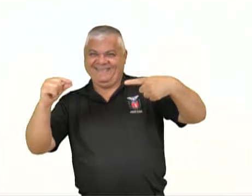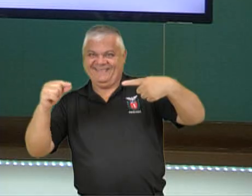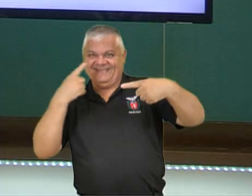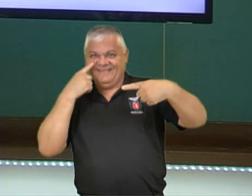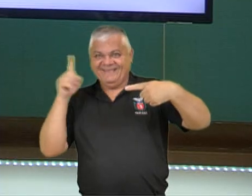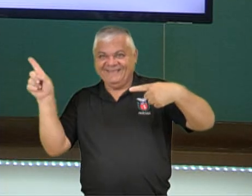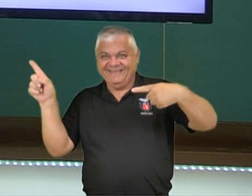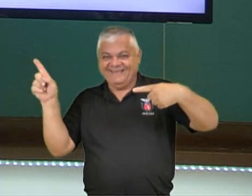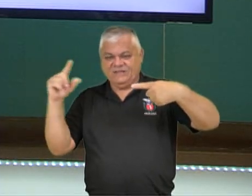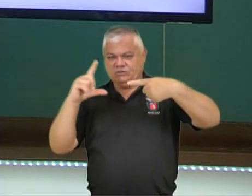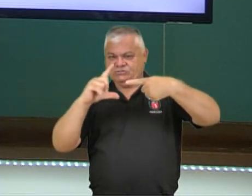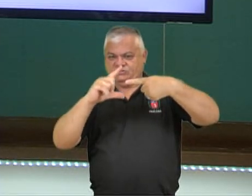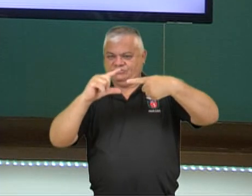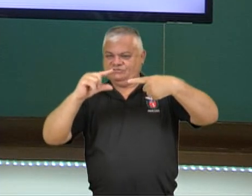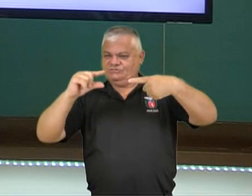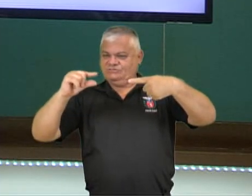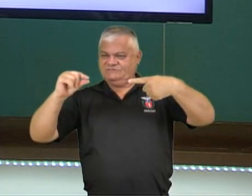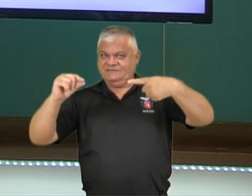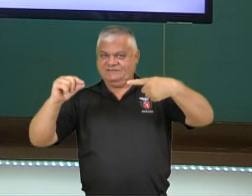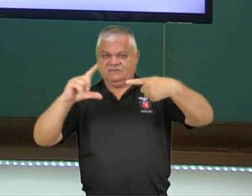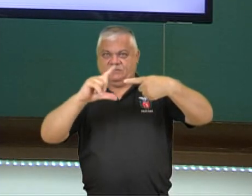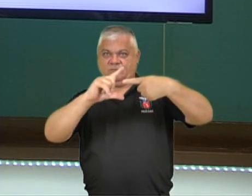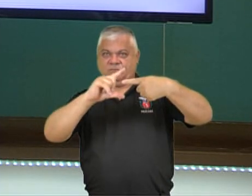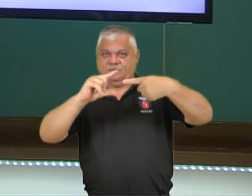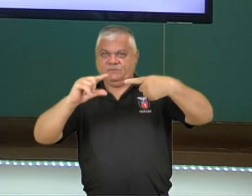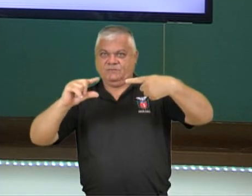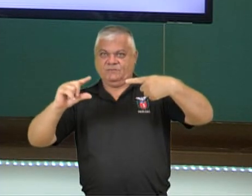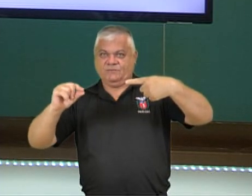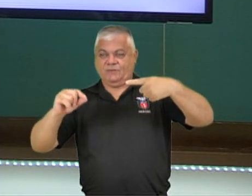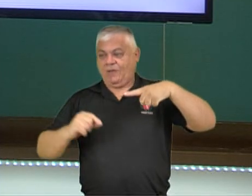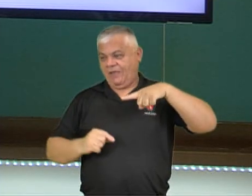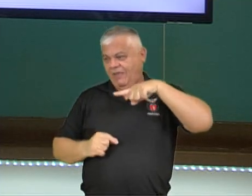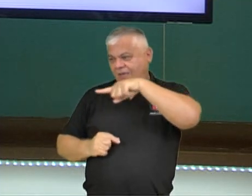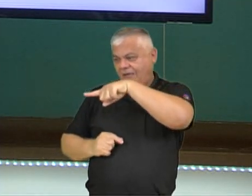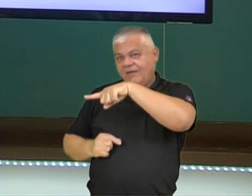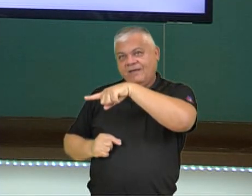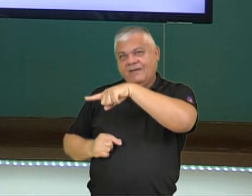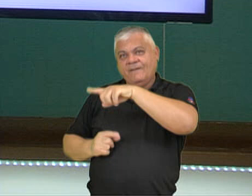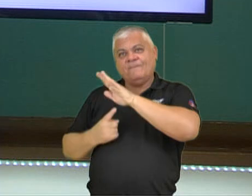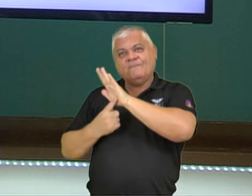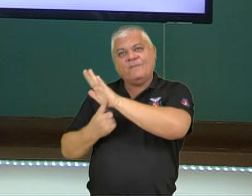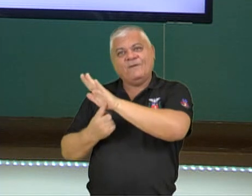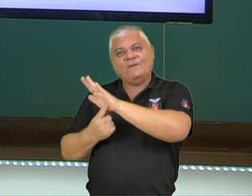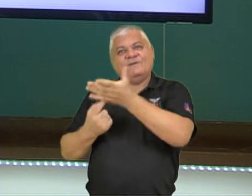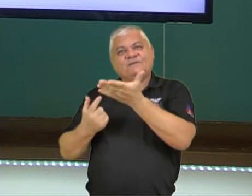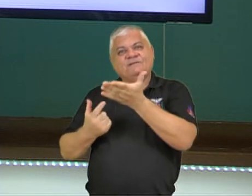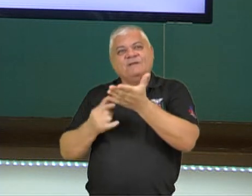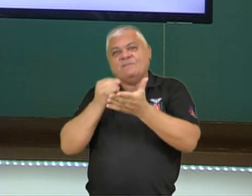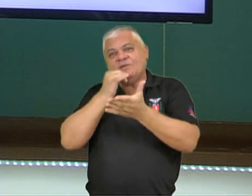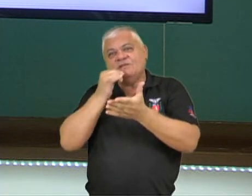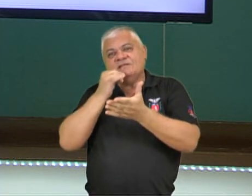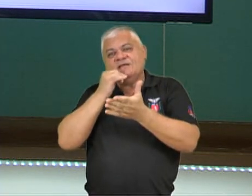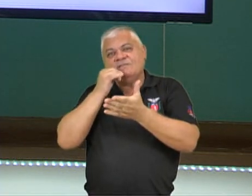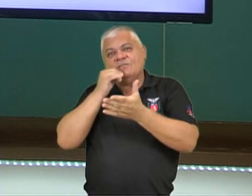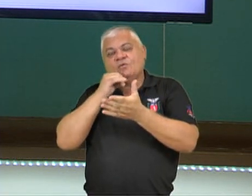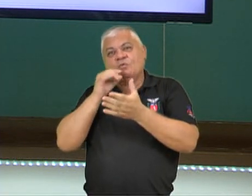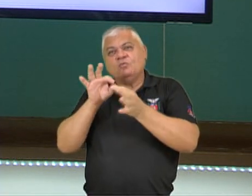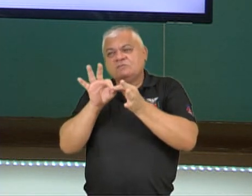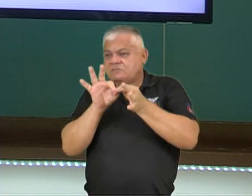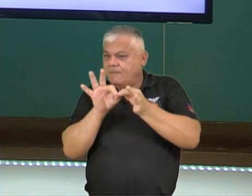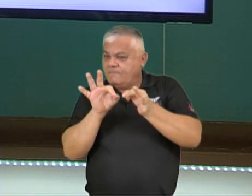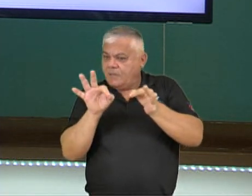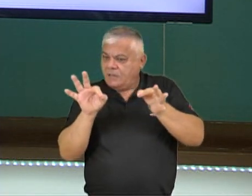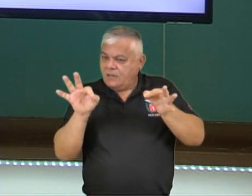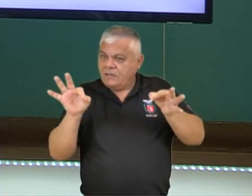Você tem uma flecha, certo? Uma seta, que ela tem o módulo dela que representa o tamanho da reta suporte